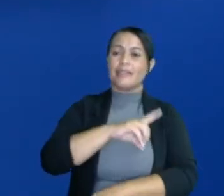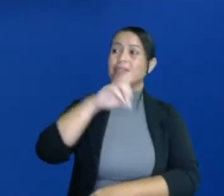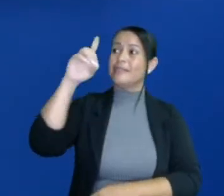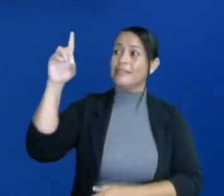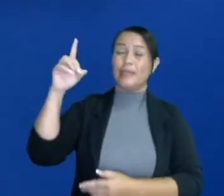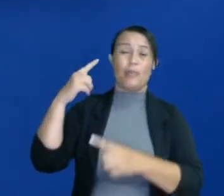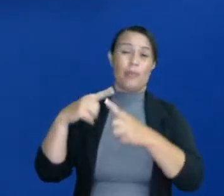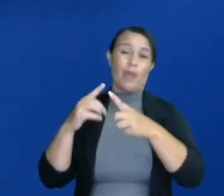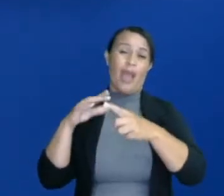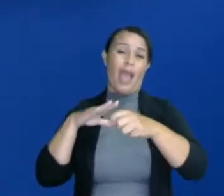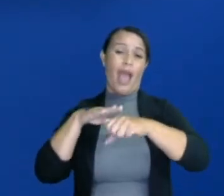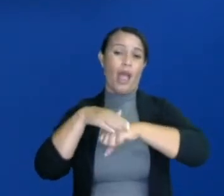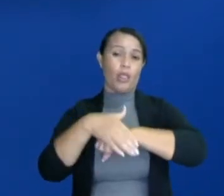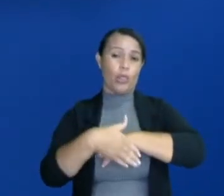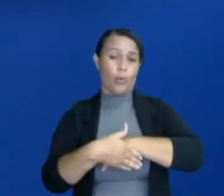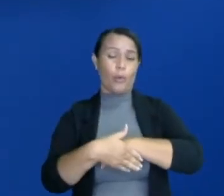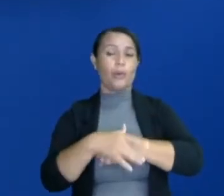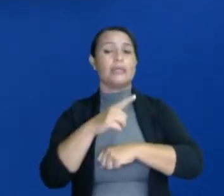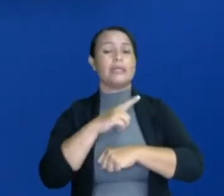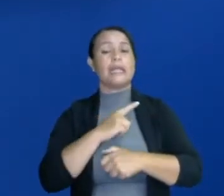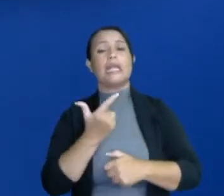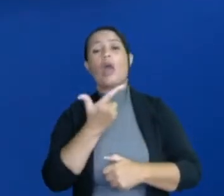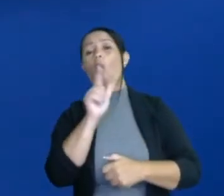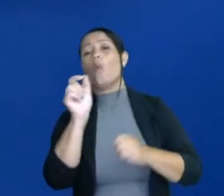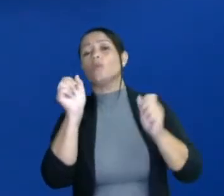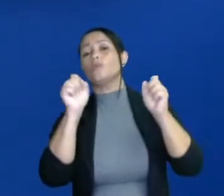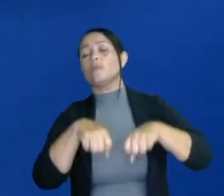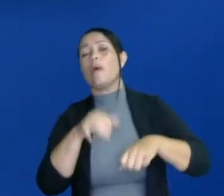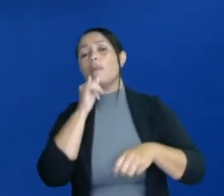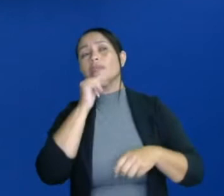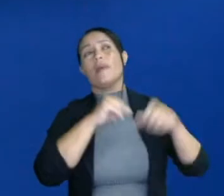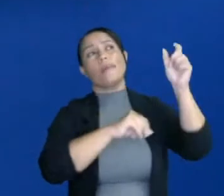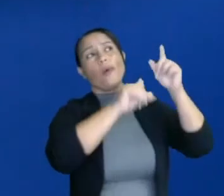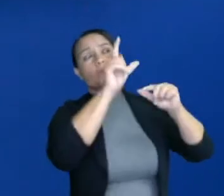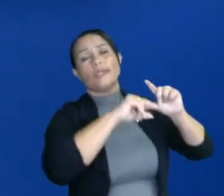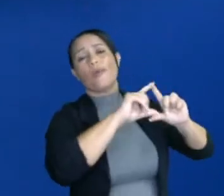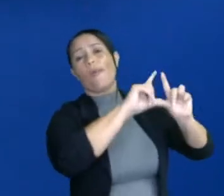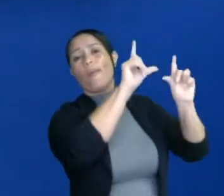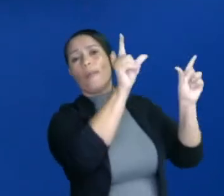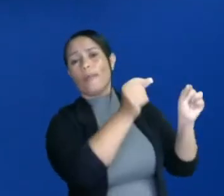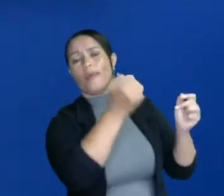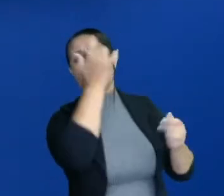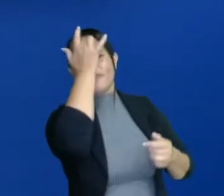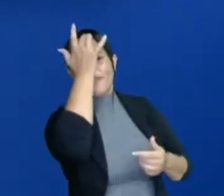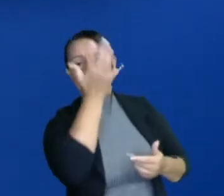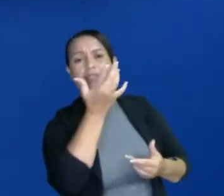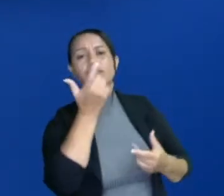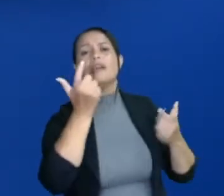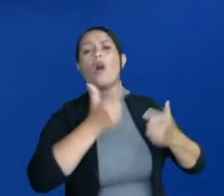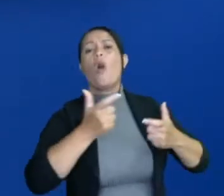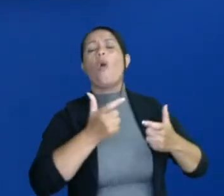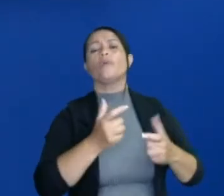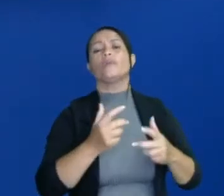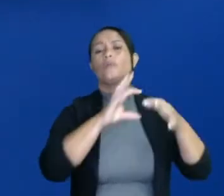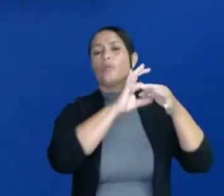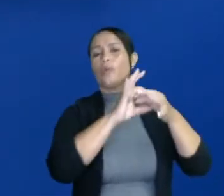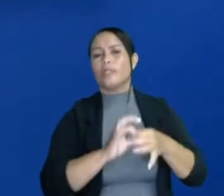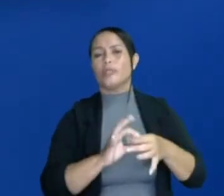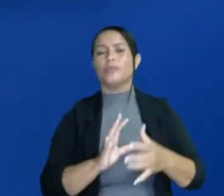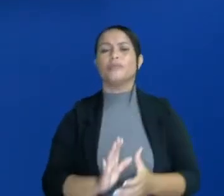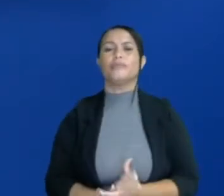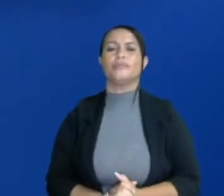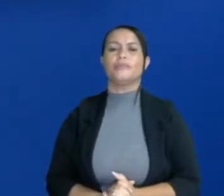À noite, aí você teria outras possibilidades, como as constelações, a própria Lua, né, que vão facilitar esse contexto, tá